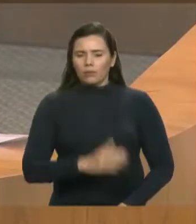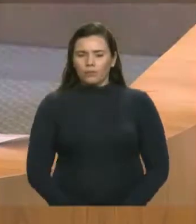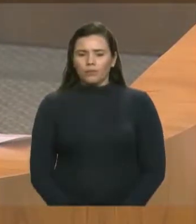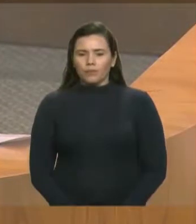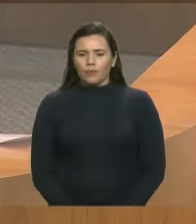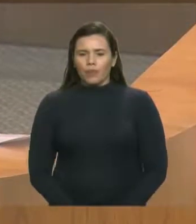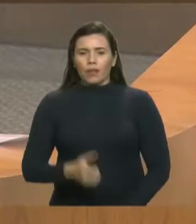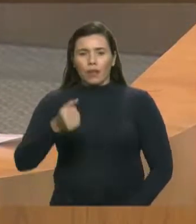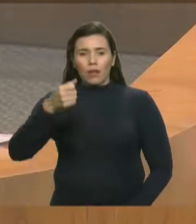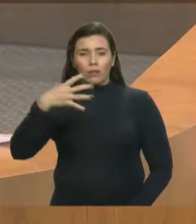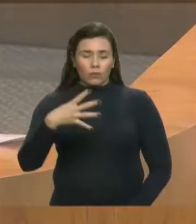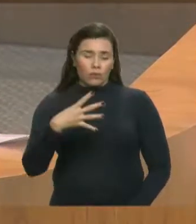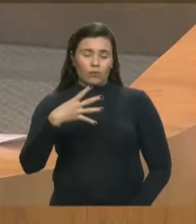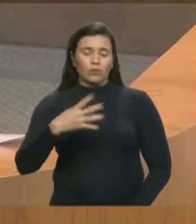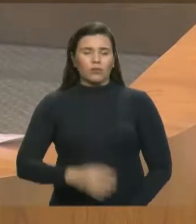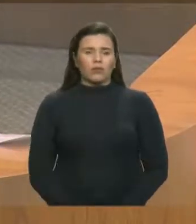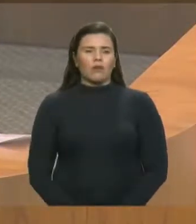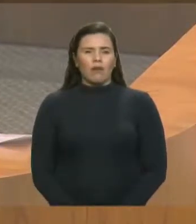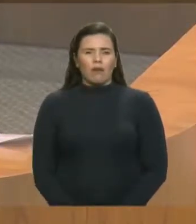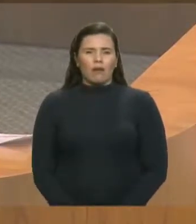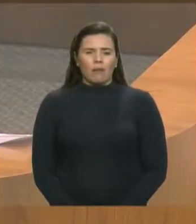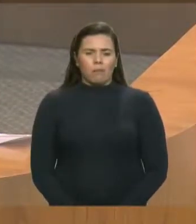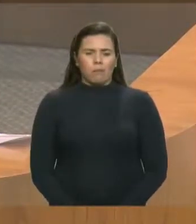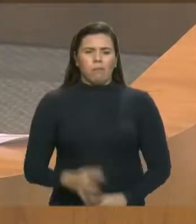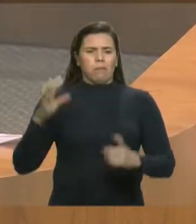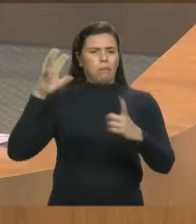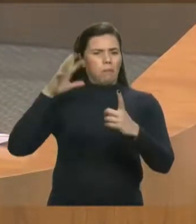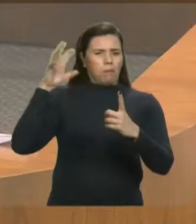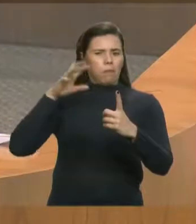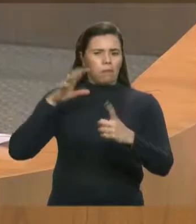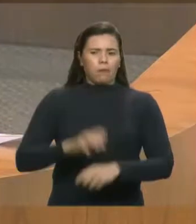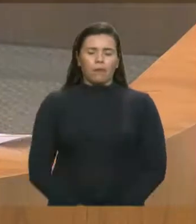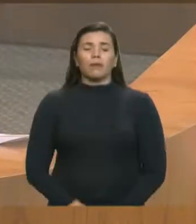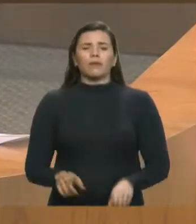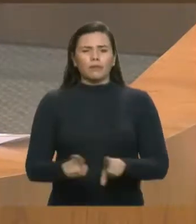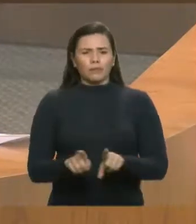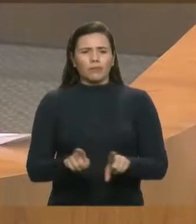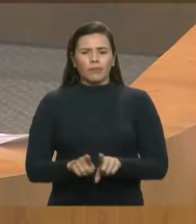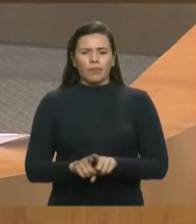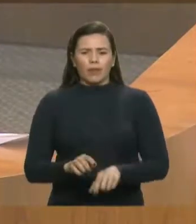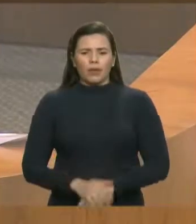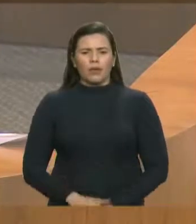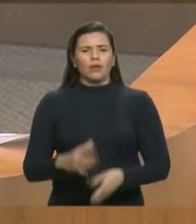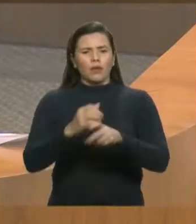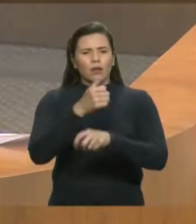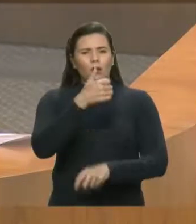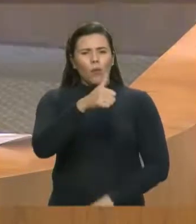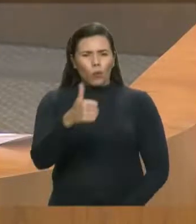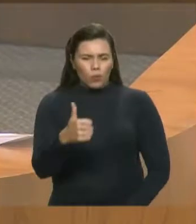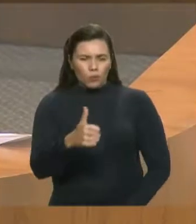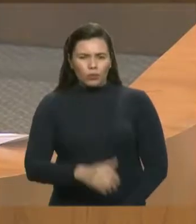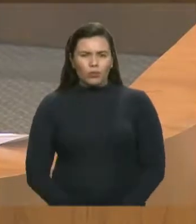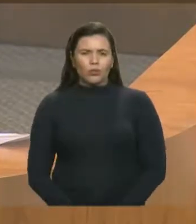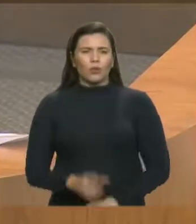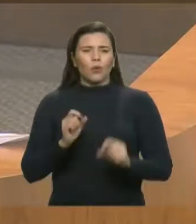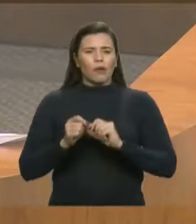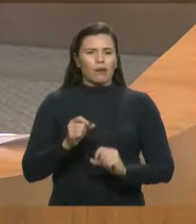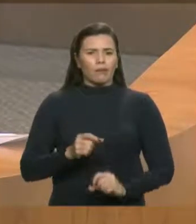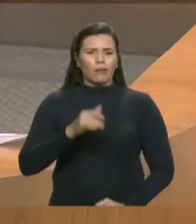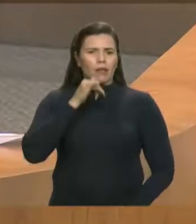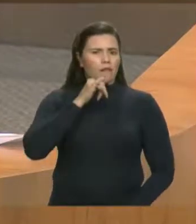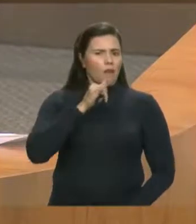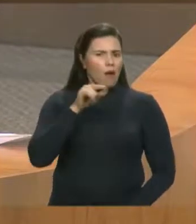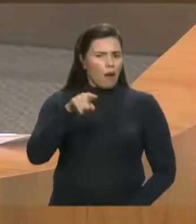14 ameaças diversas, 11 situações de abuso de poder e 8 ameaças de morte. Mais uma